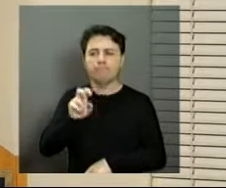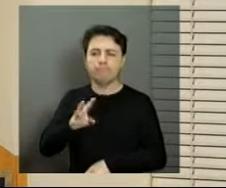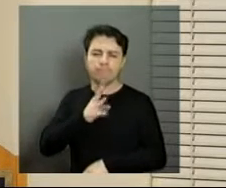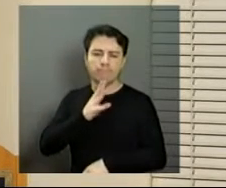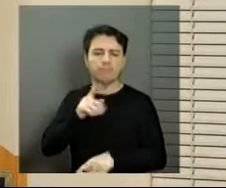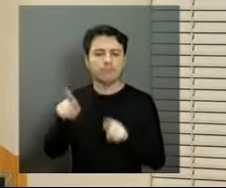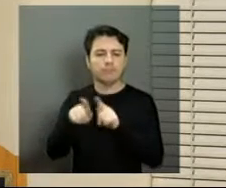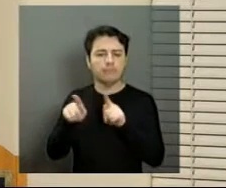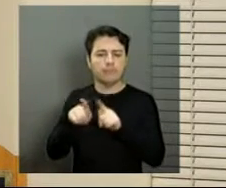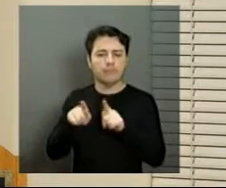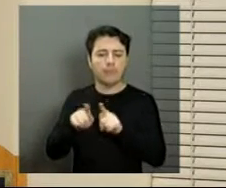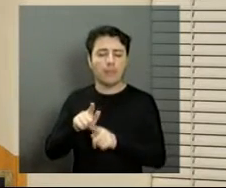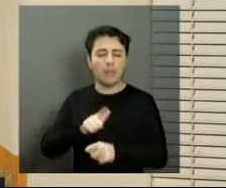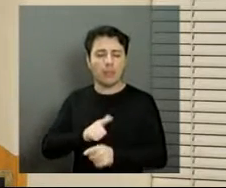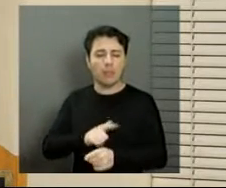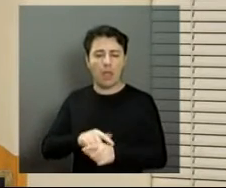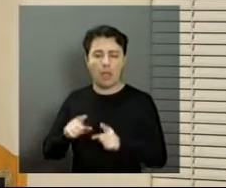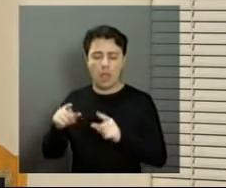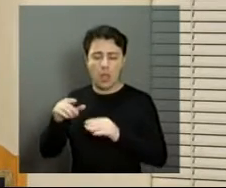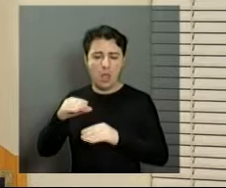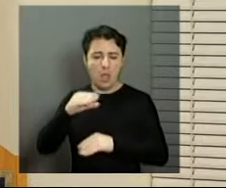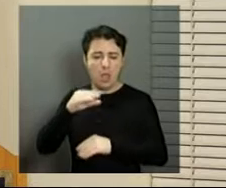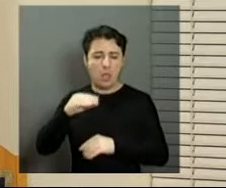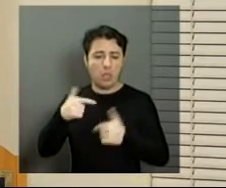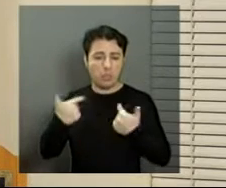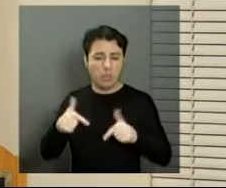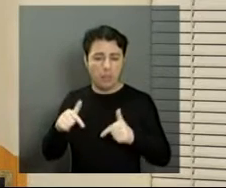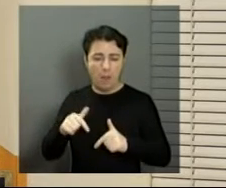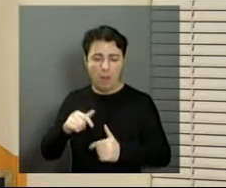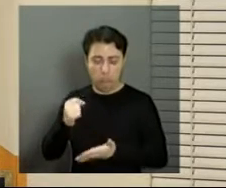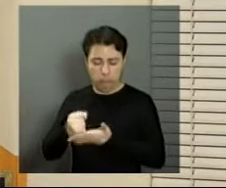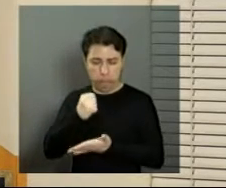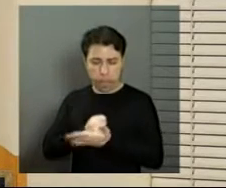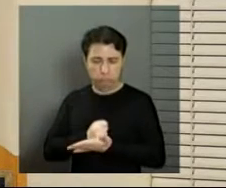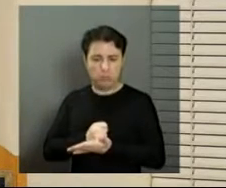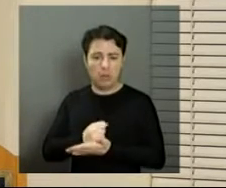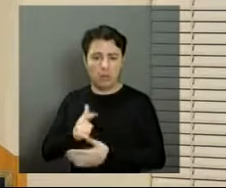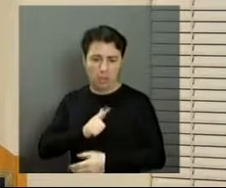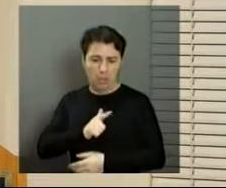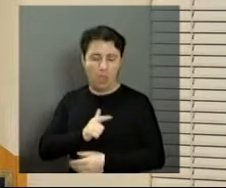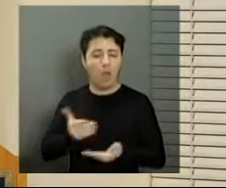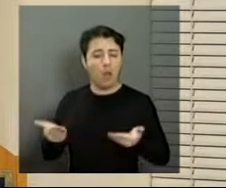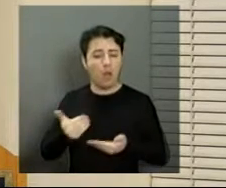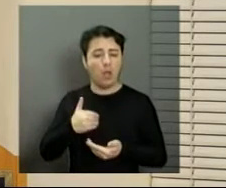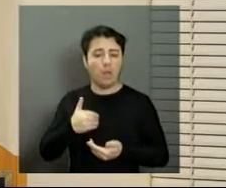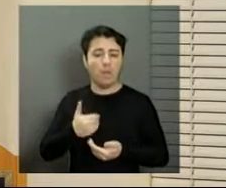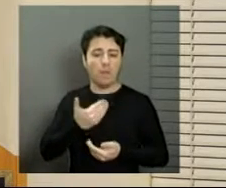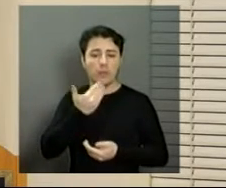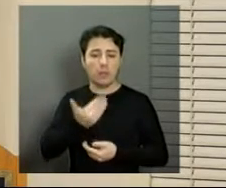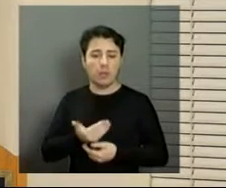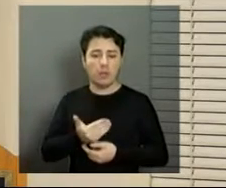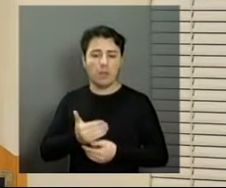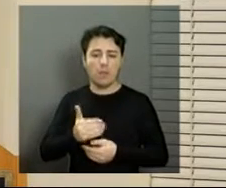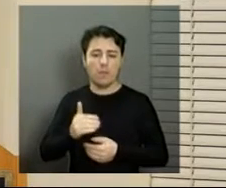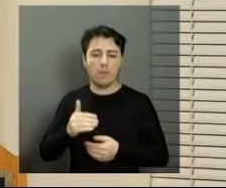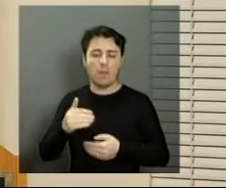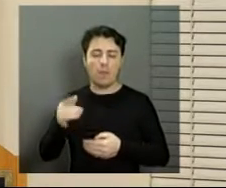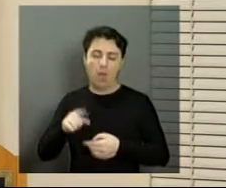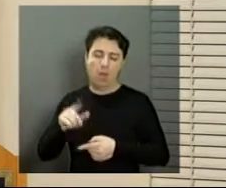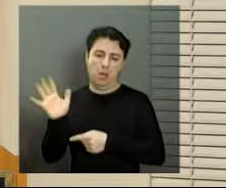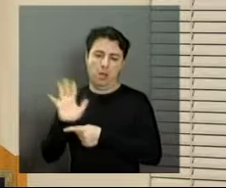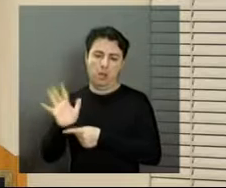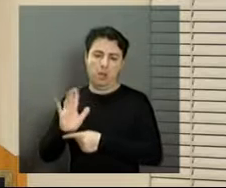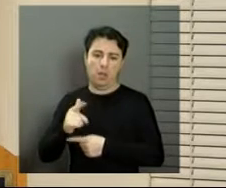estão posicionadas em seus segmentos em âmbito local, nacional ou até mundial. Agora eu gostaria que passasse rapidamente o próximo, que é um